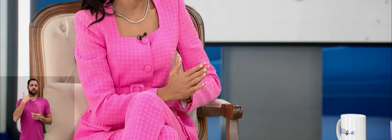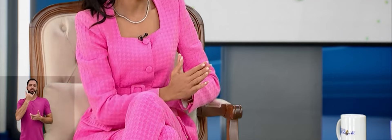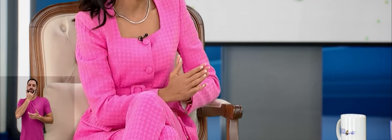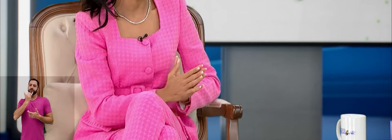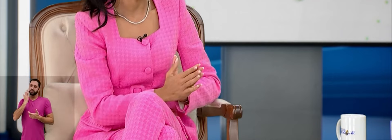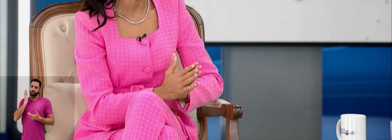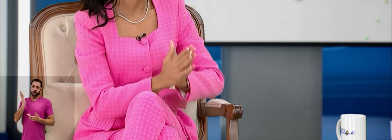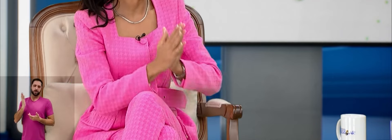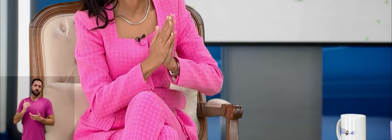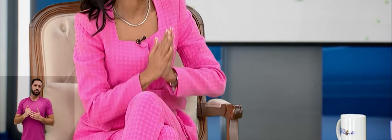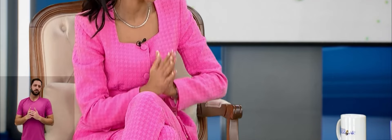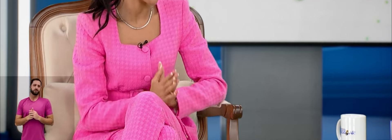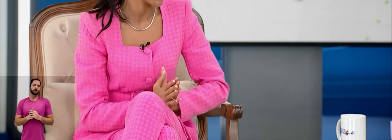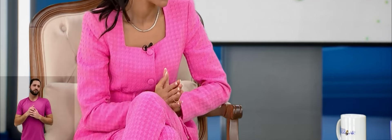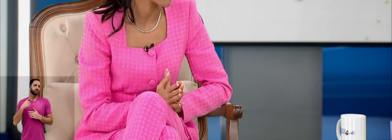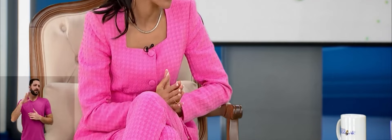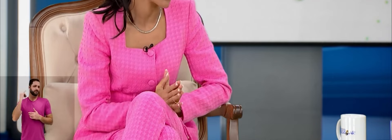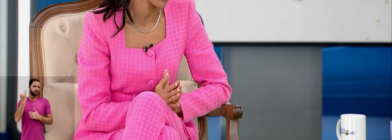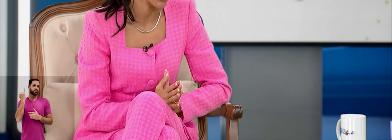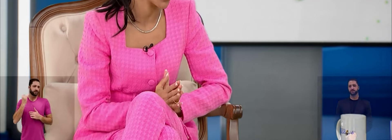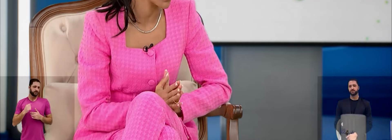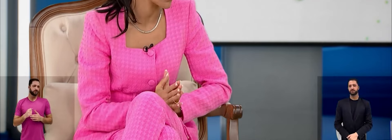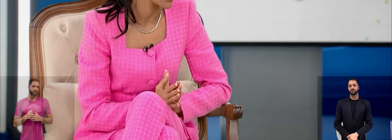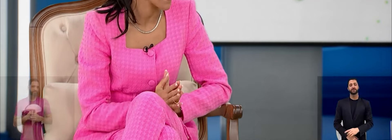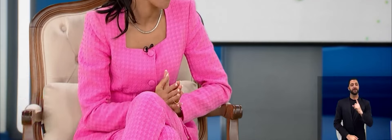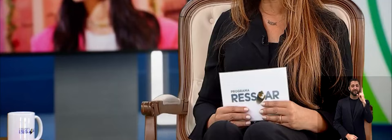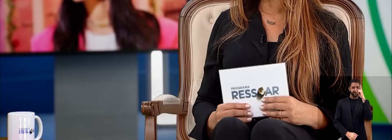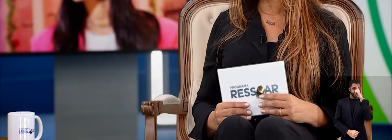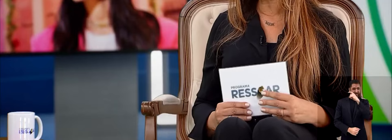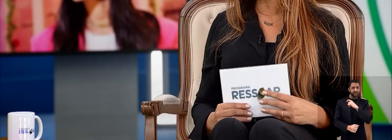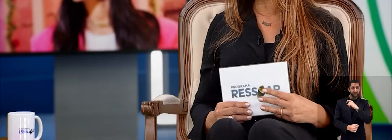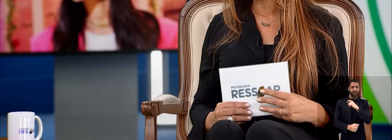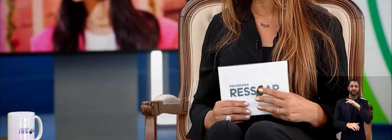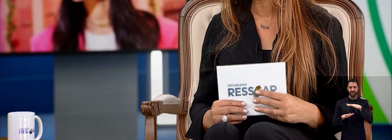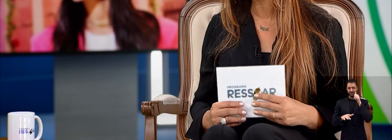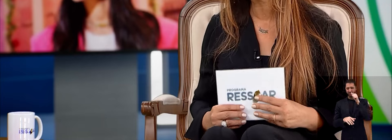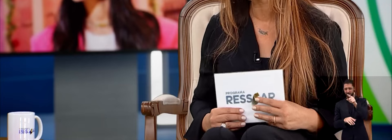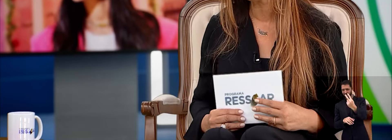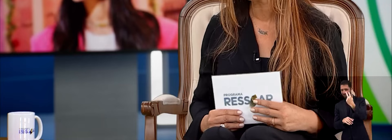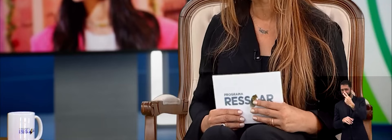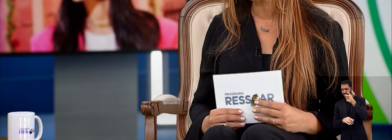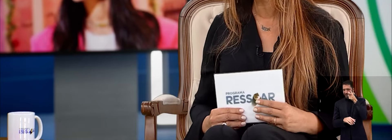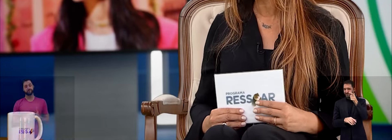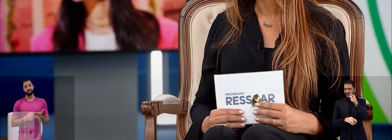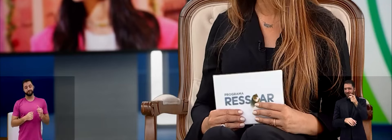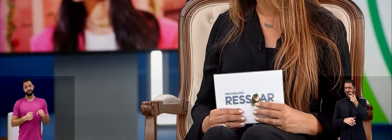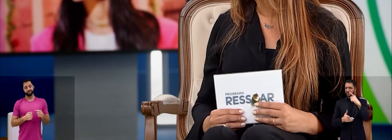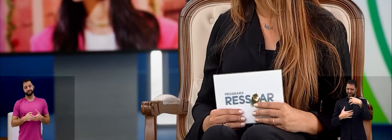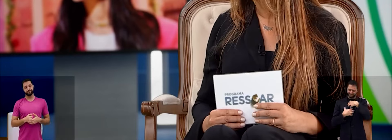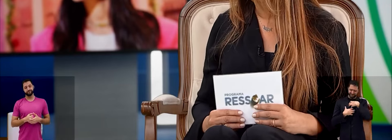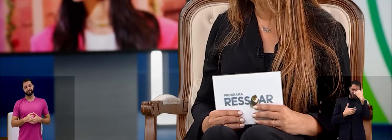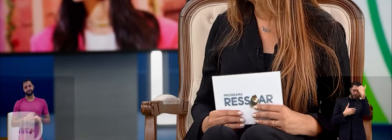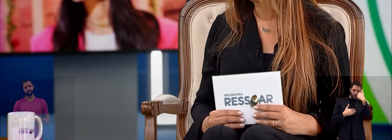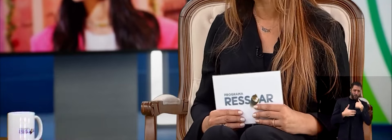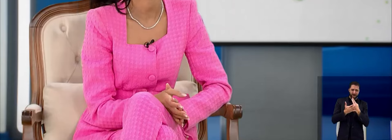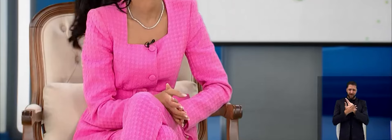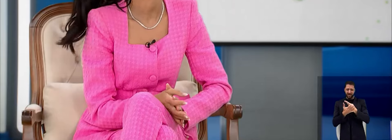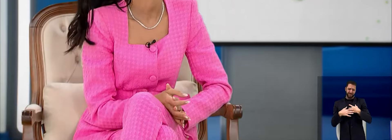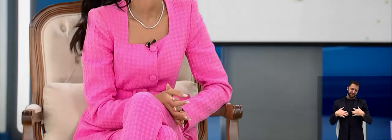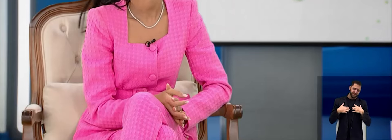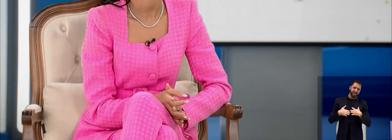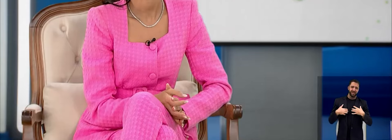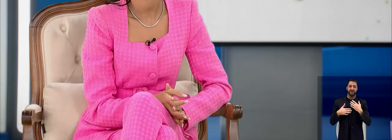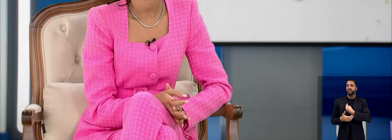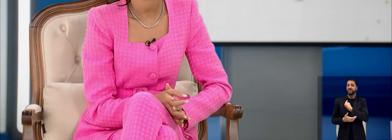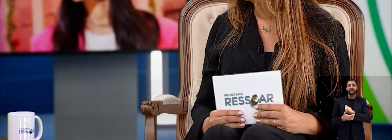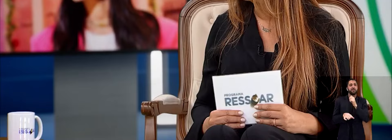o meu passado, me perdoei. Mais importante que é tão difícil. Às vezes a mulher que tá assistindo a gente tá cheia de culpa. E